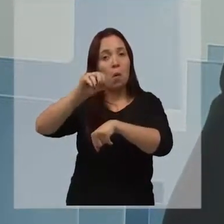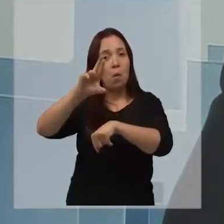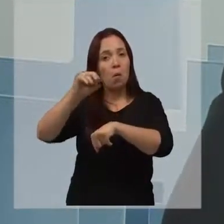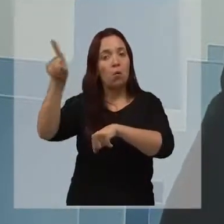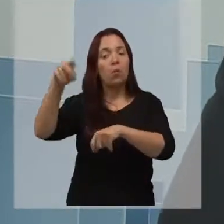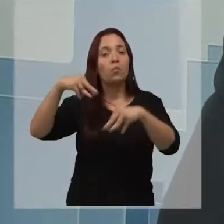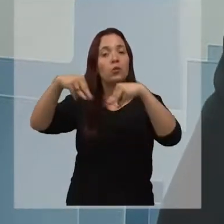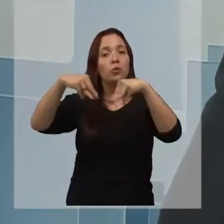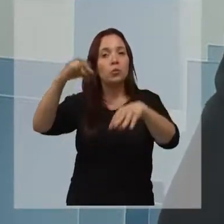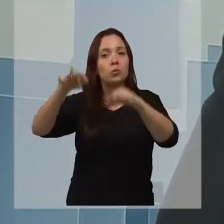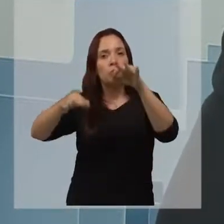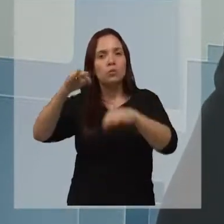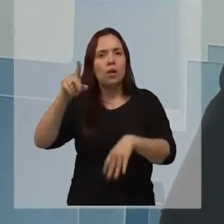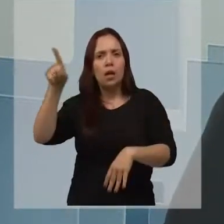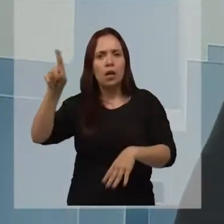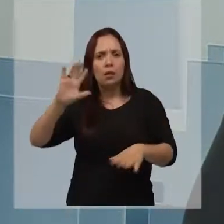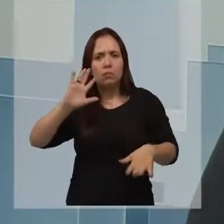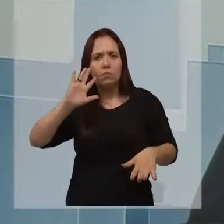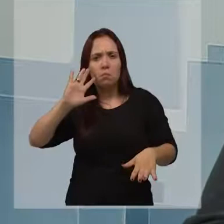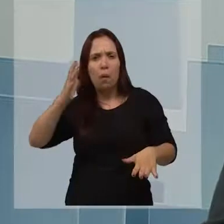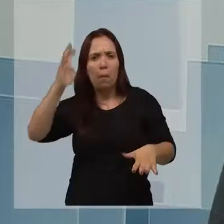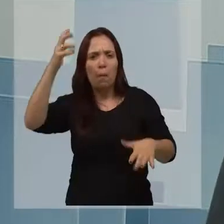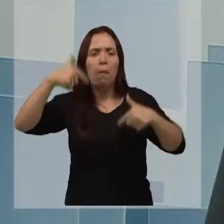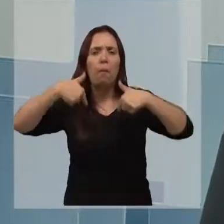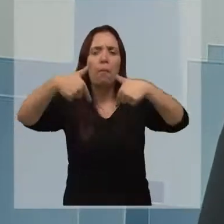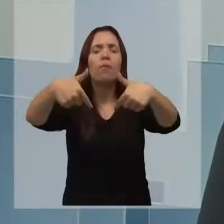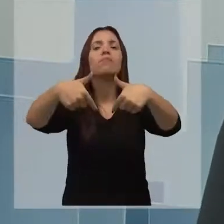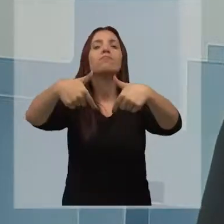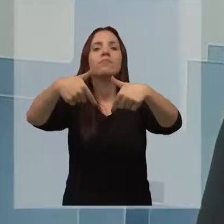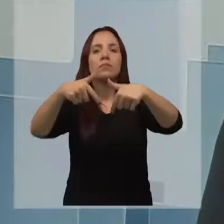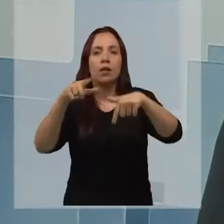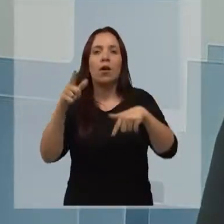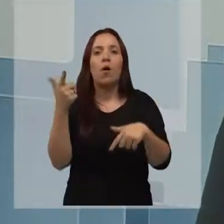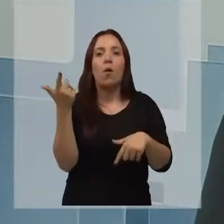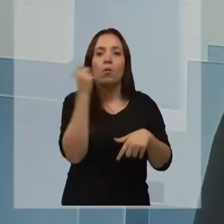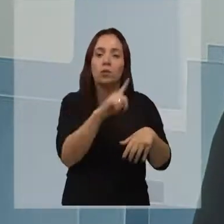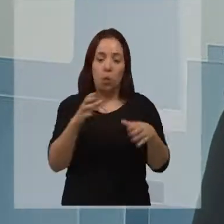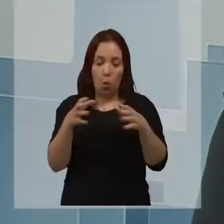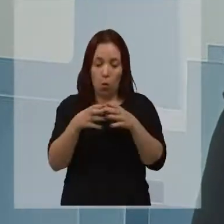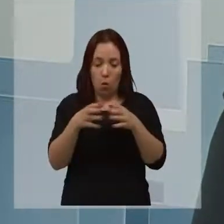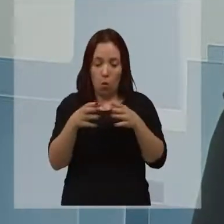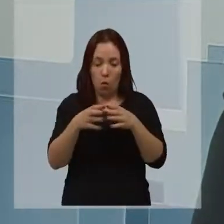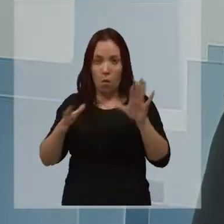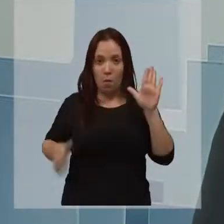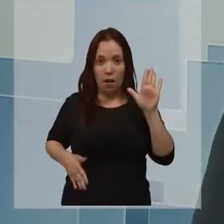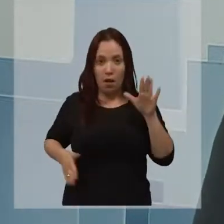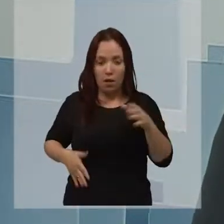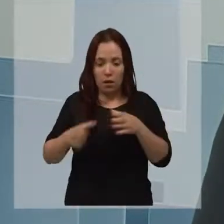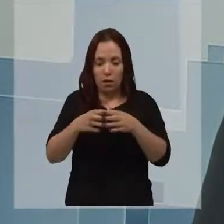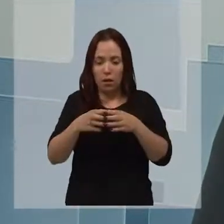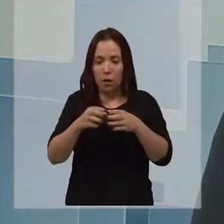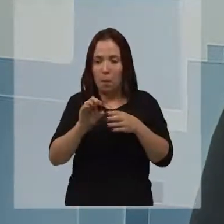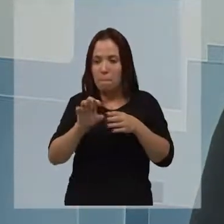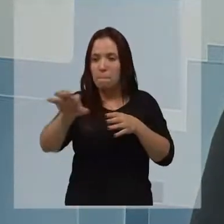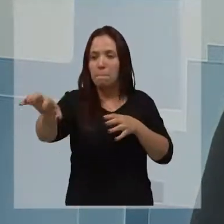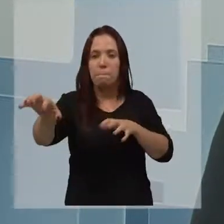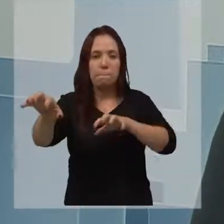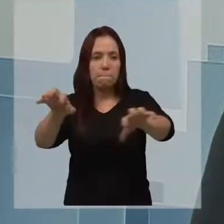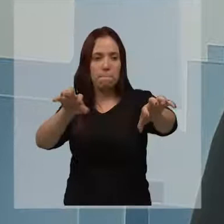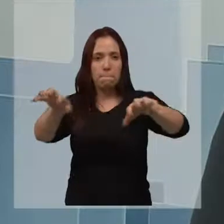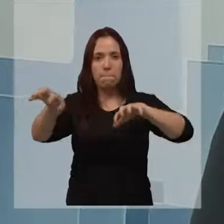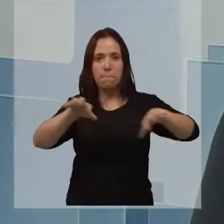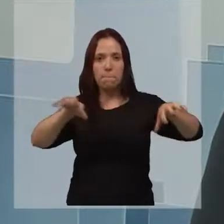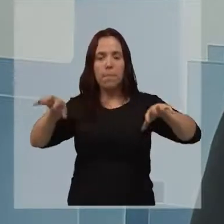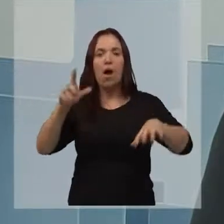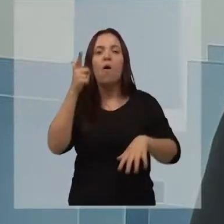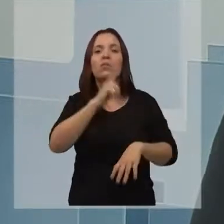Silenciosamente tomou uma decisão que nunca foi tomada. Ele começa a desmantelar uma organização criminosa do país que tem feito muito mal, tem